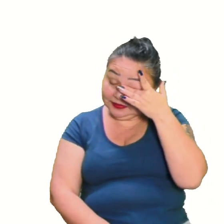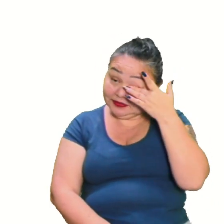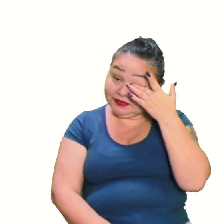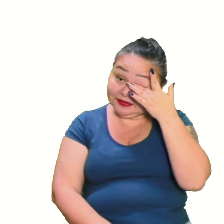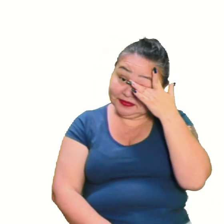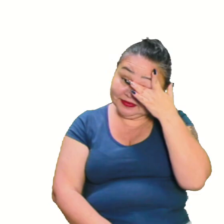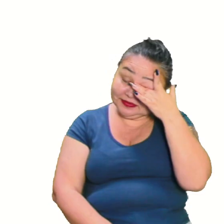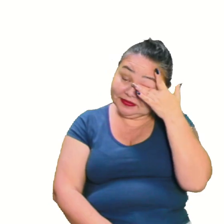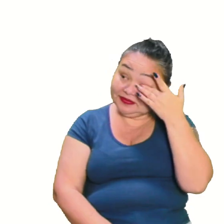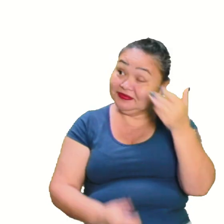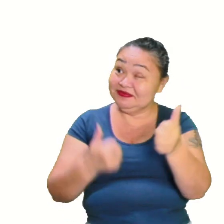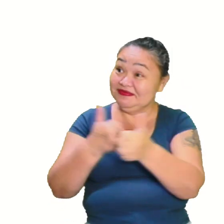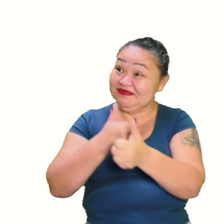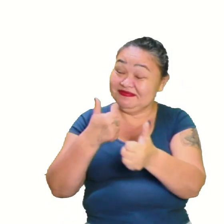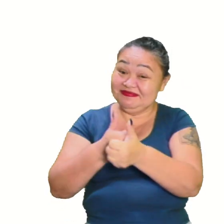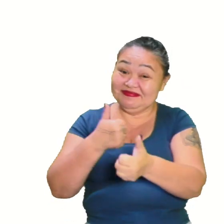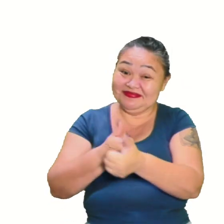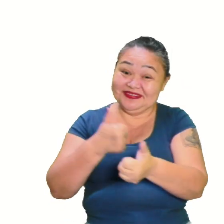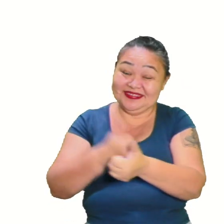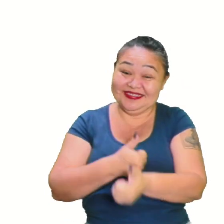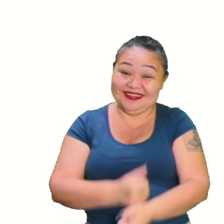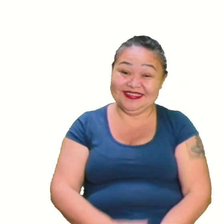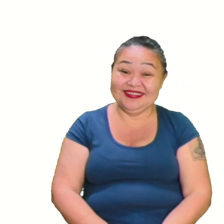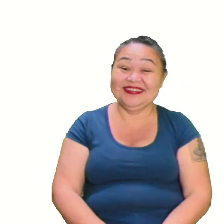Tenta aqui. Que?